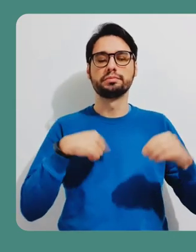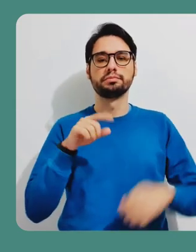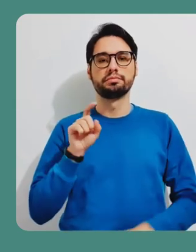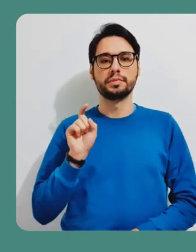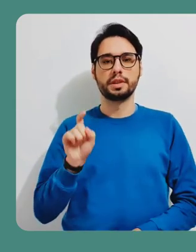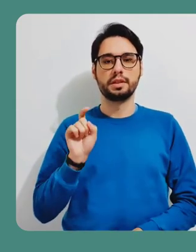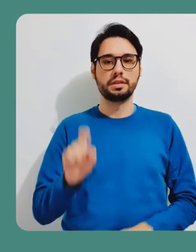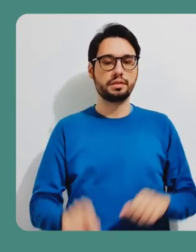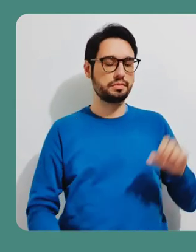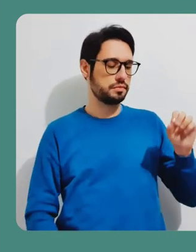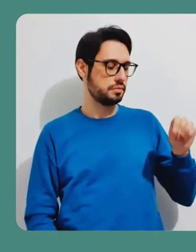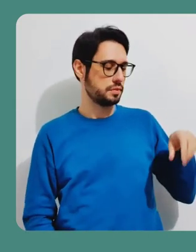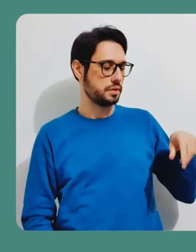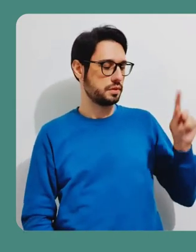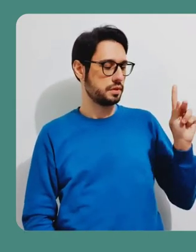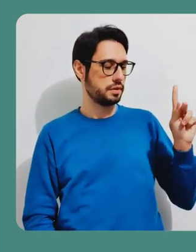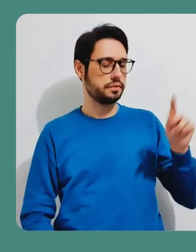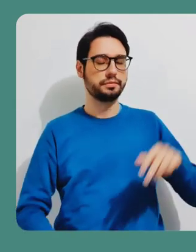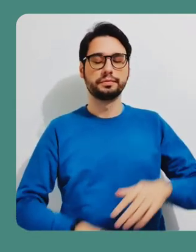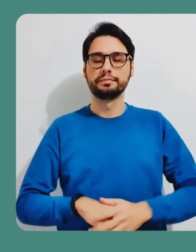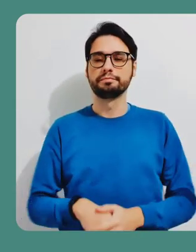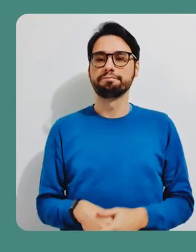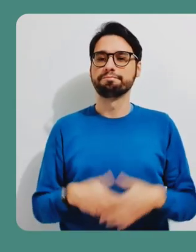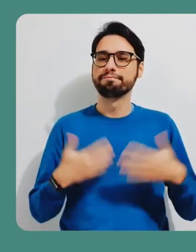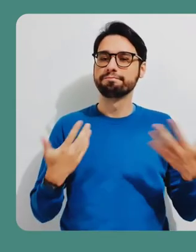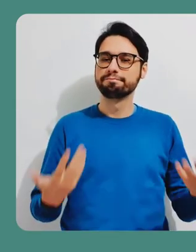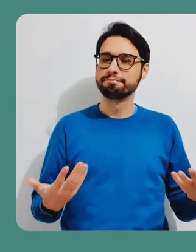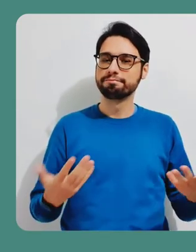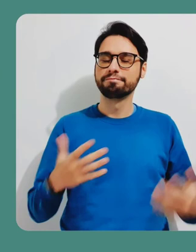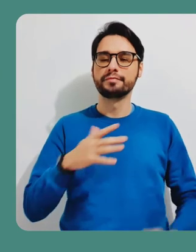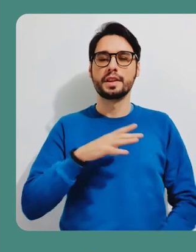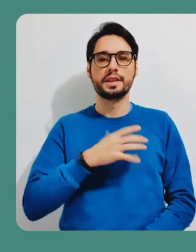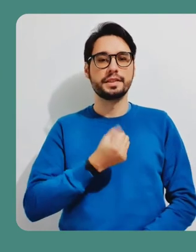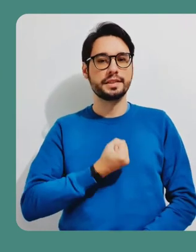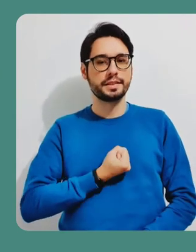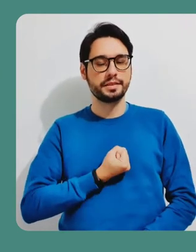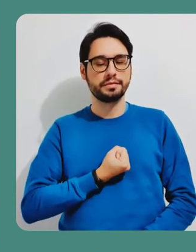e depois de inserir todos os dados clique em ok